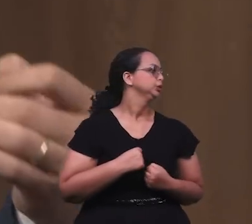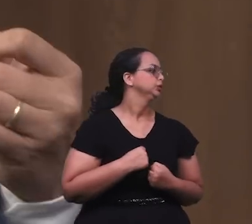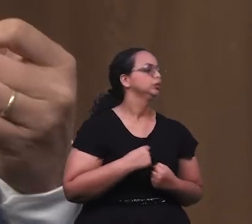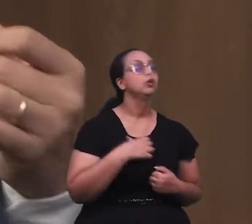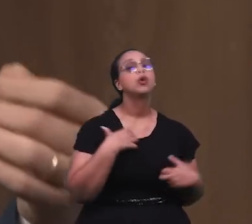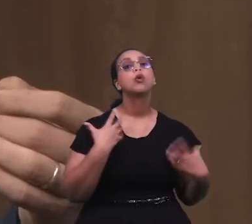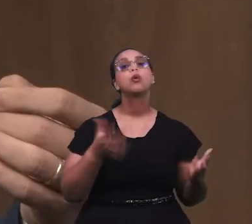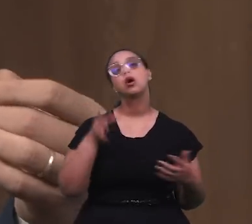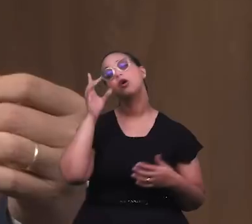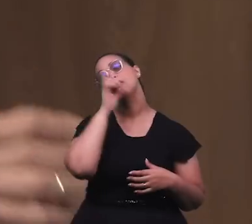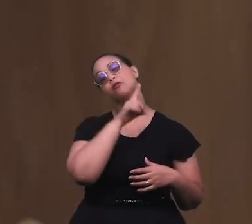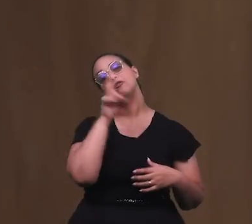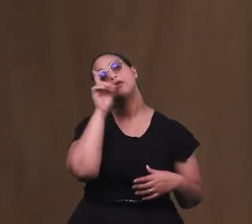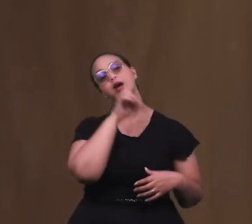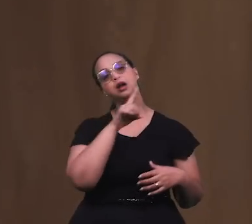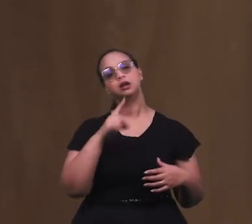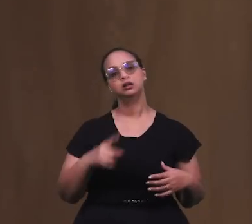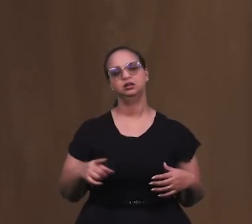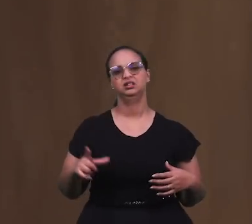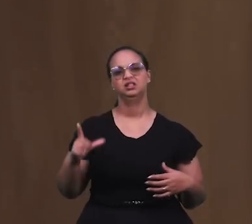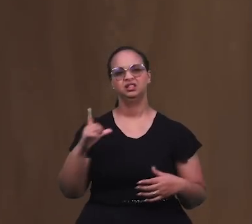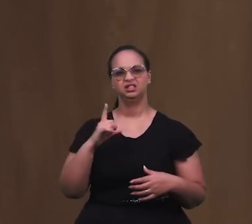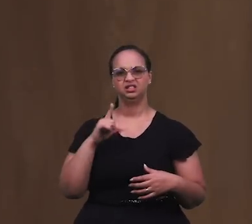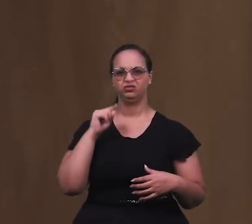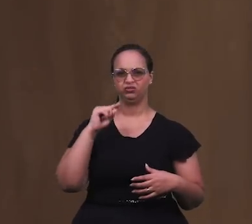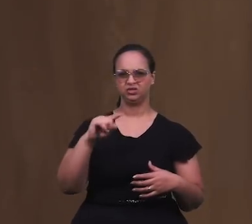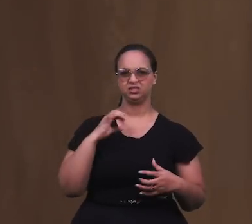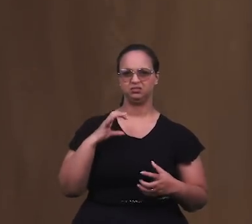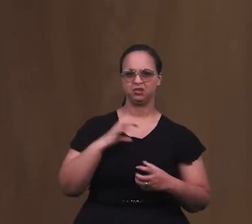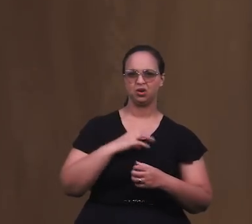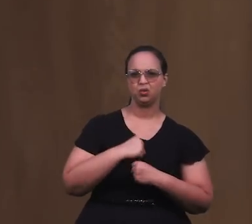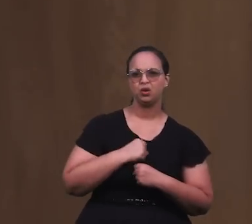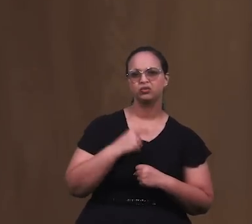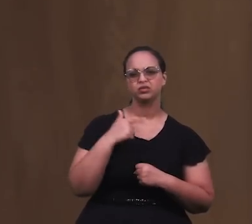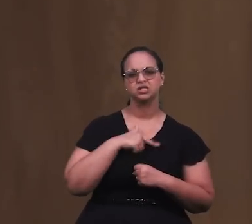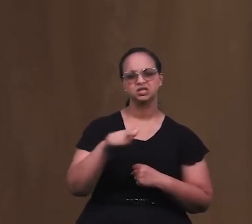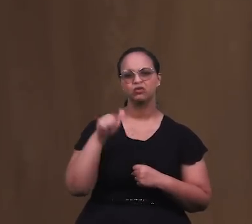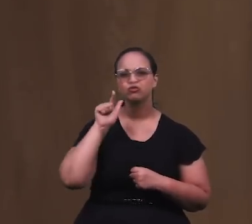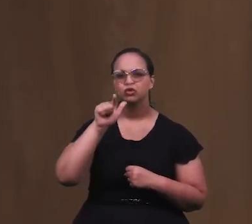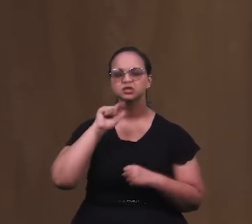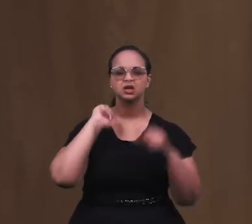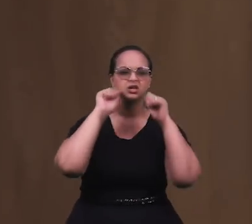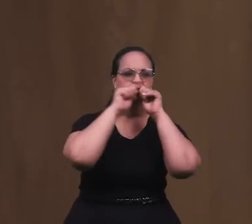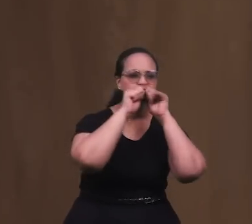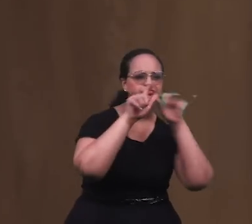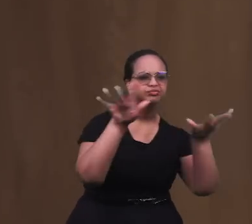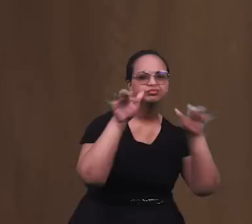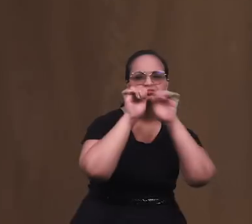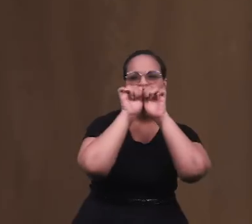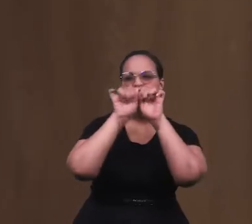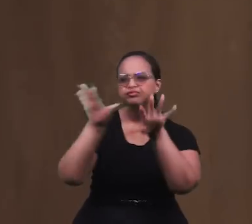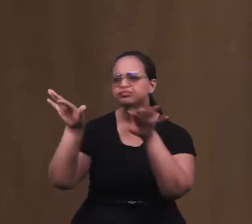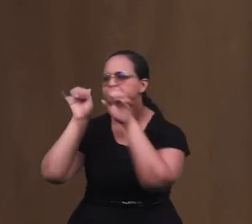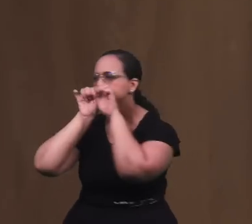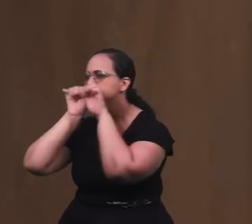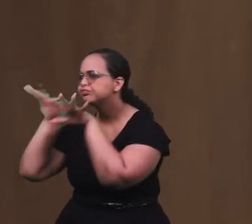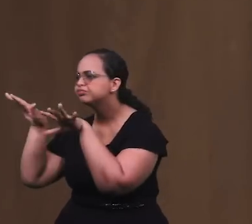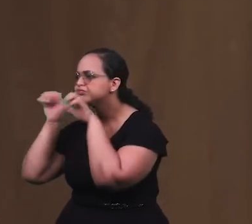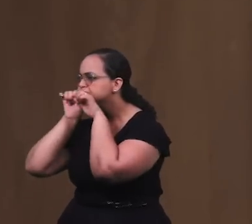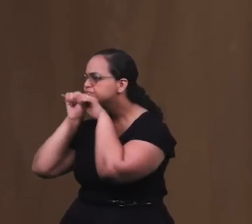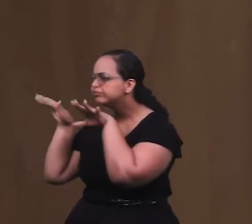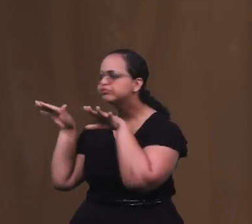falha que alguns cometem? Está magoado com alguma coisa, sai falando da sua mágoa para as pessoas. Aí você ouve